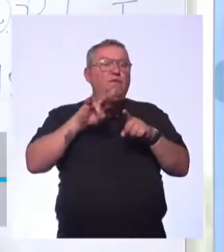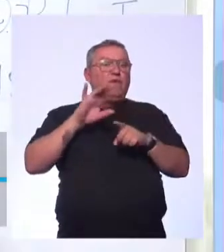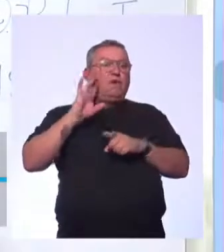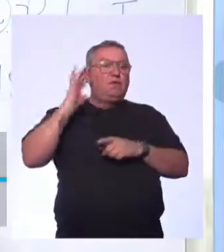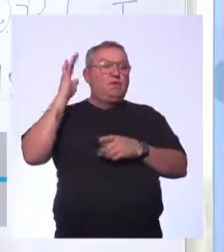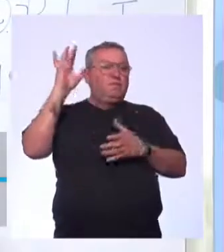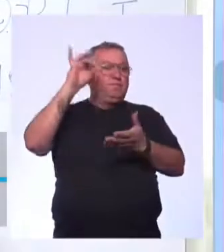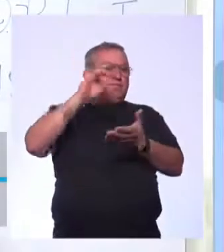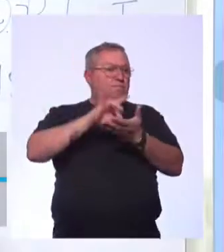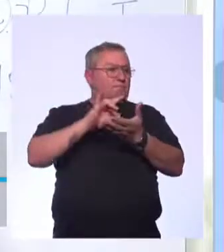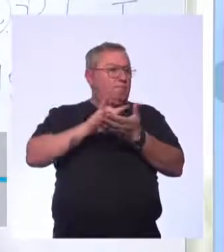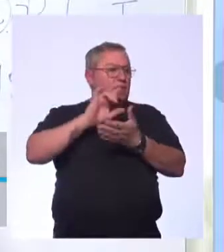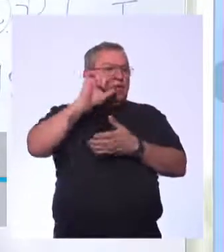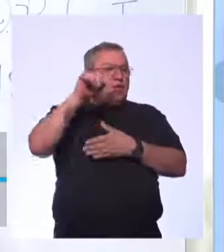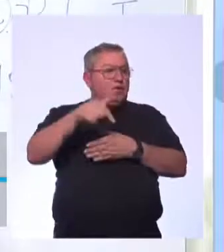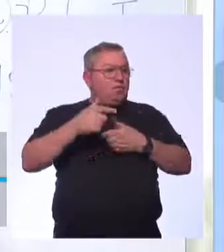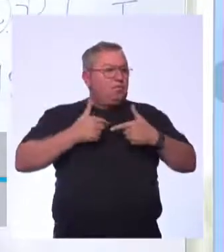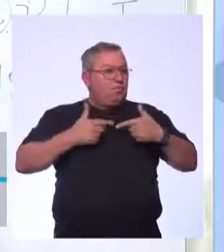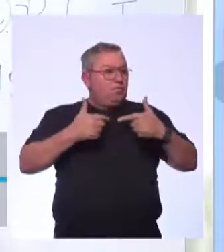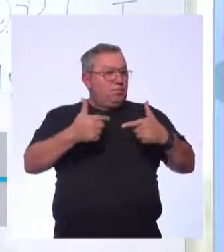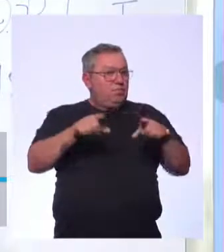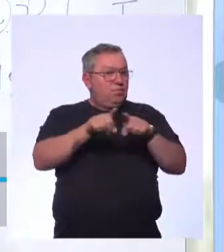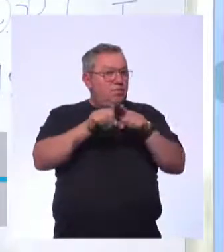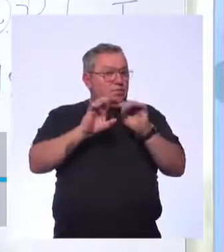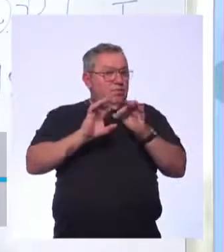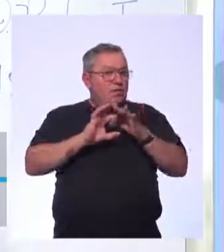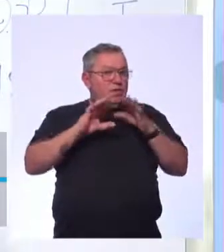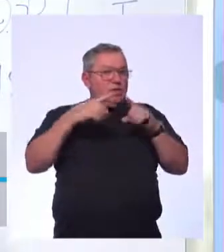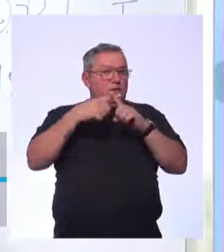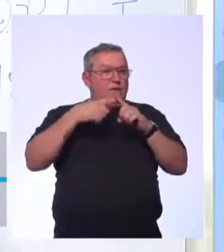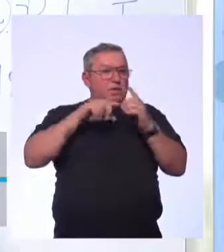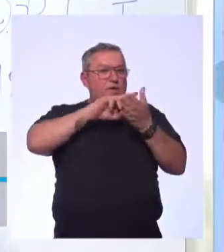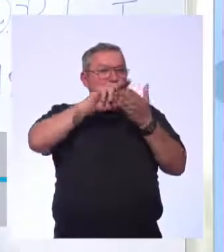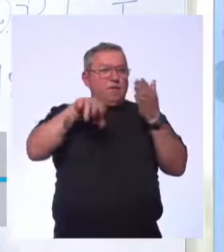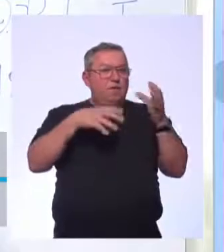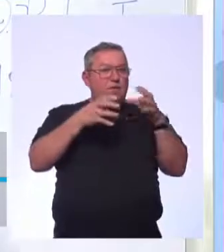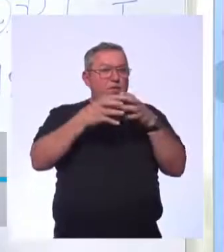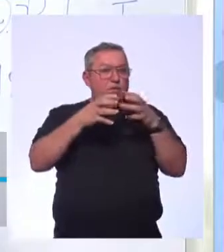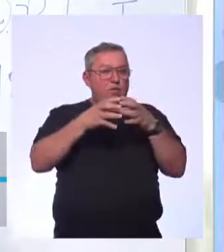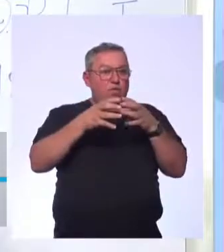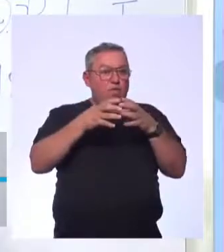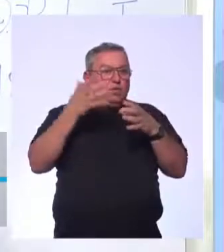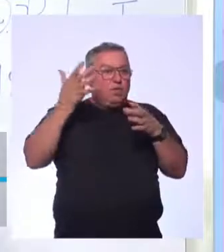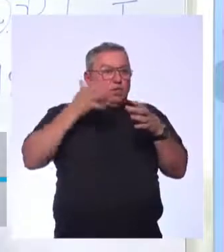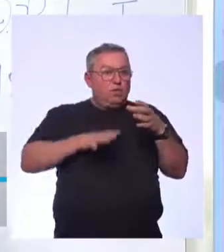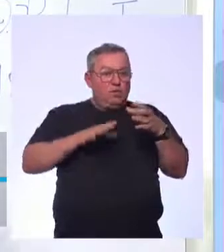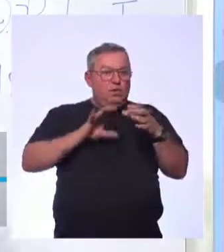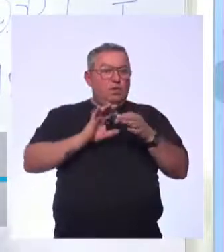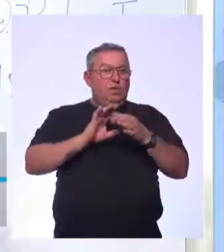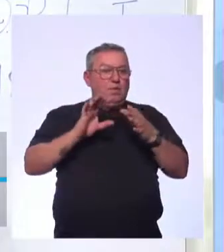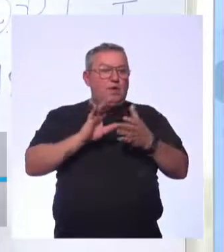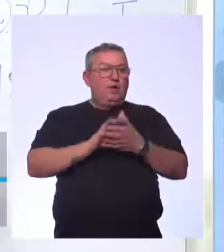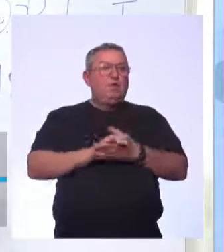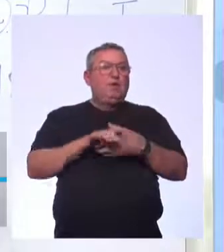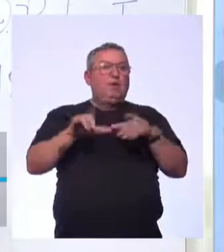de fato depois das guerras de independência, porque tem vários grupos aqui no Brasil que não queriam a independência.